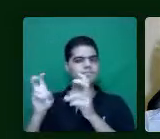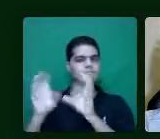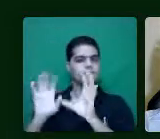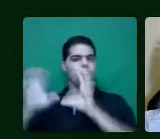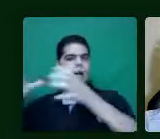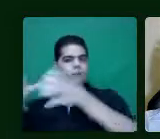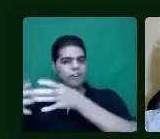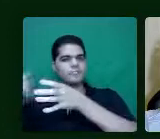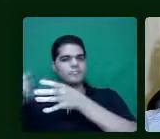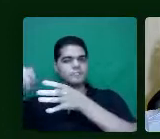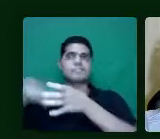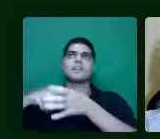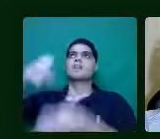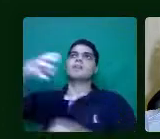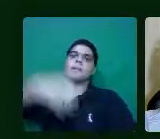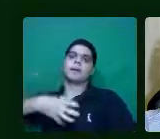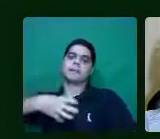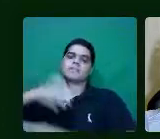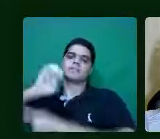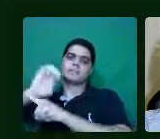uma pessoa da Bahia, com uma pessoa